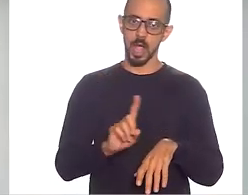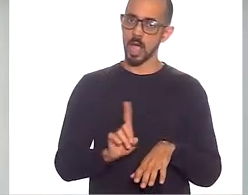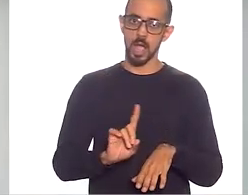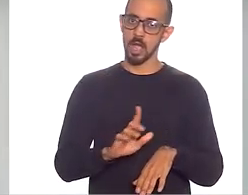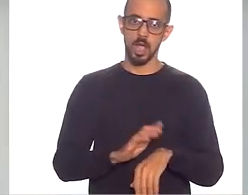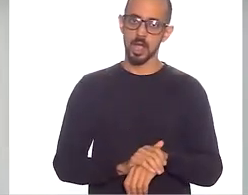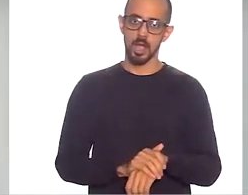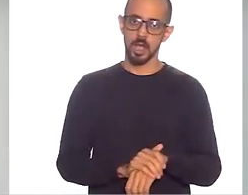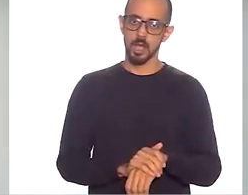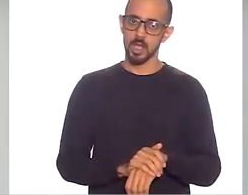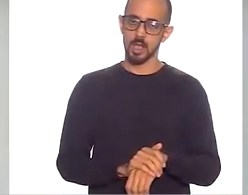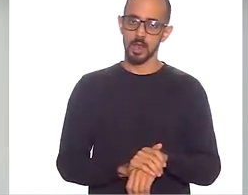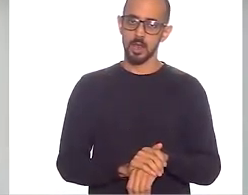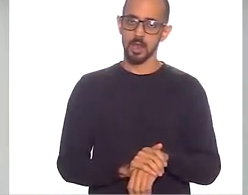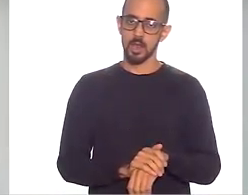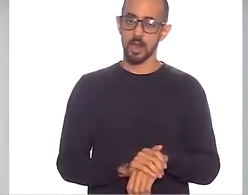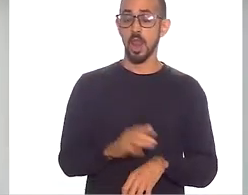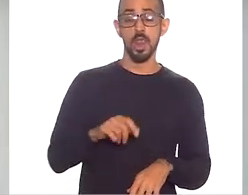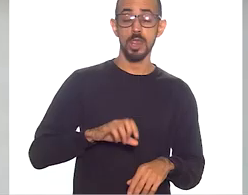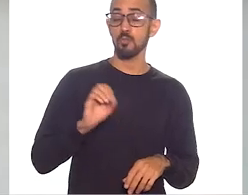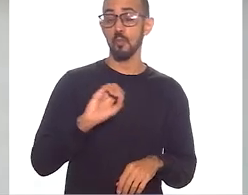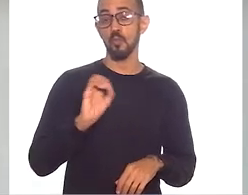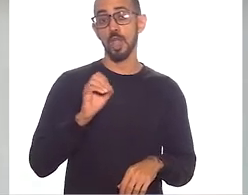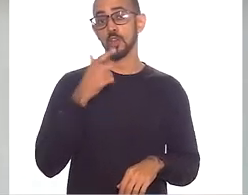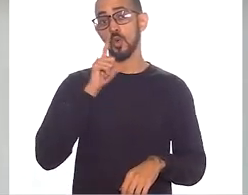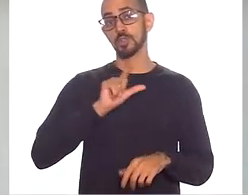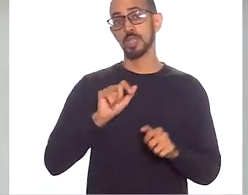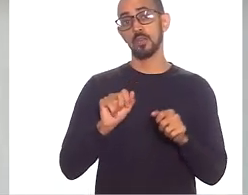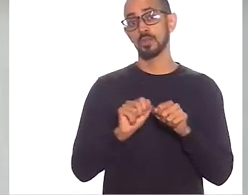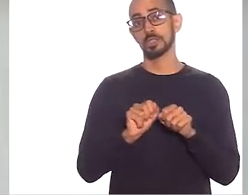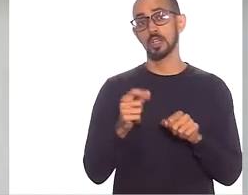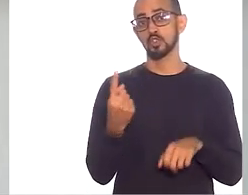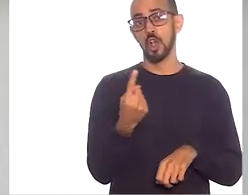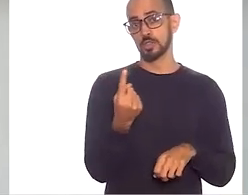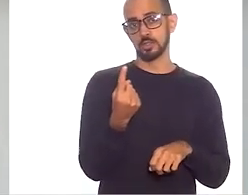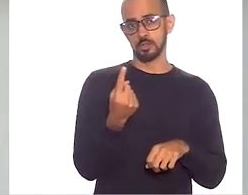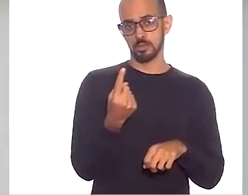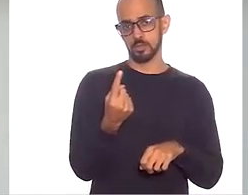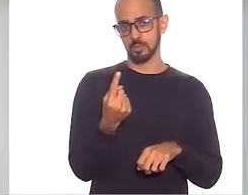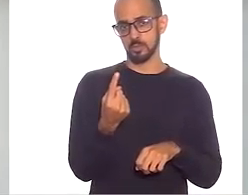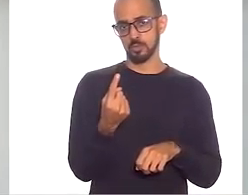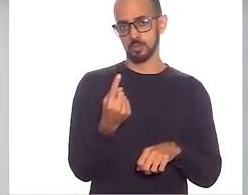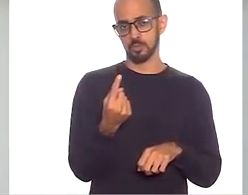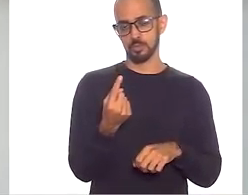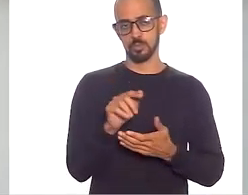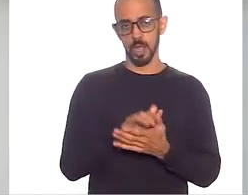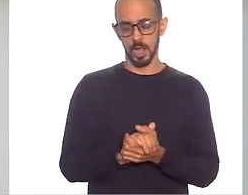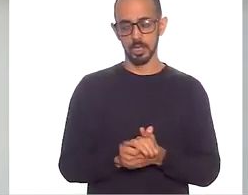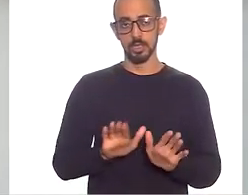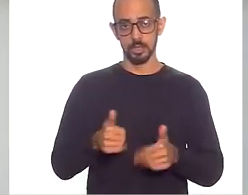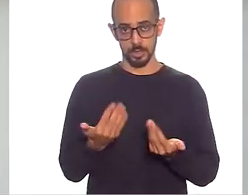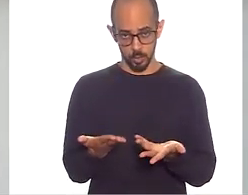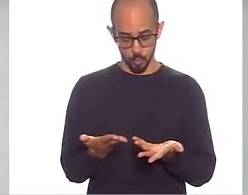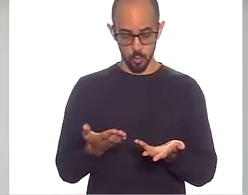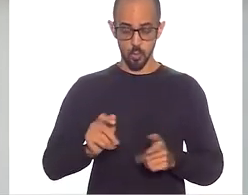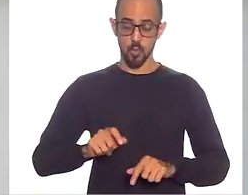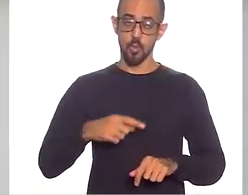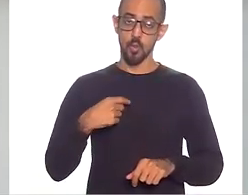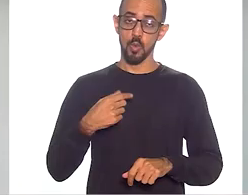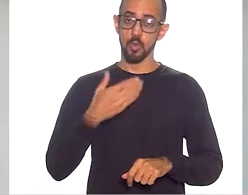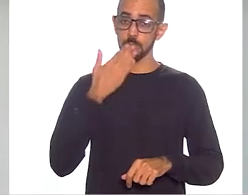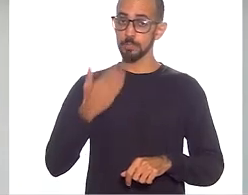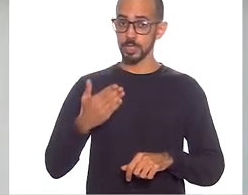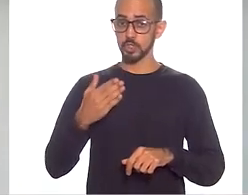Não adianta. Nós sozinhos não conseguimos, a sociedade sozinha não consegue, o privado também não, e nem muito menos o governo, né?